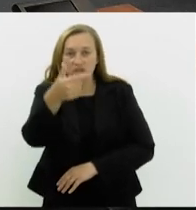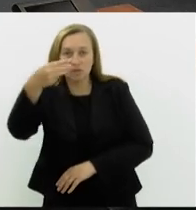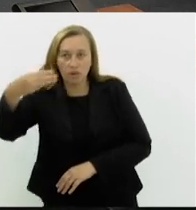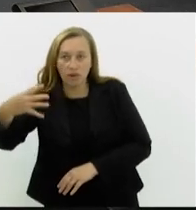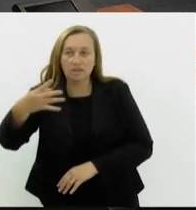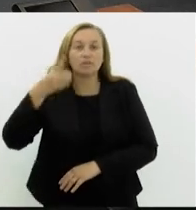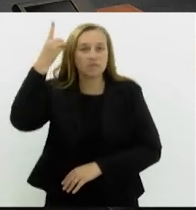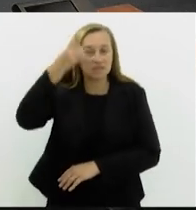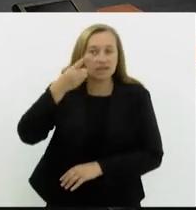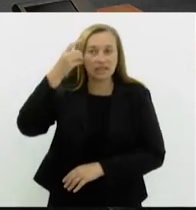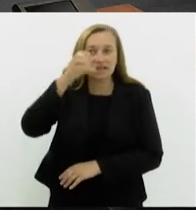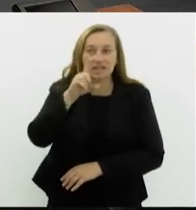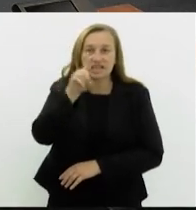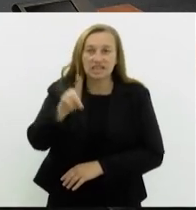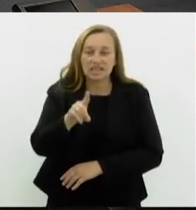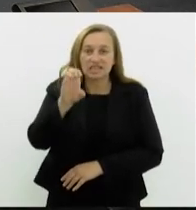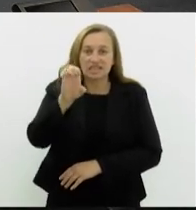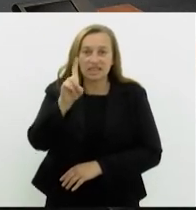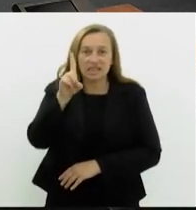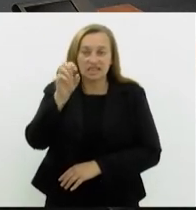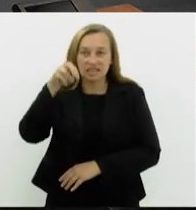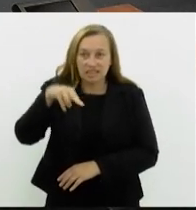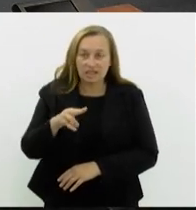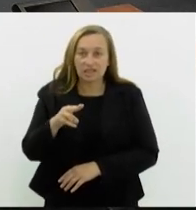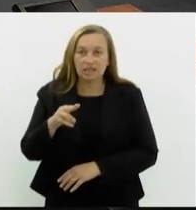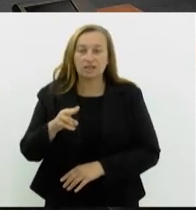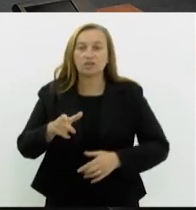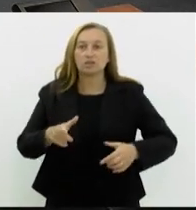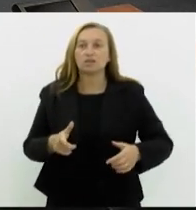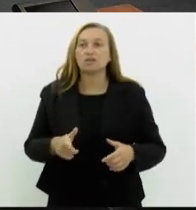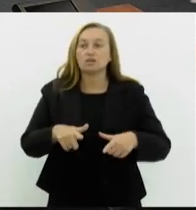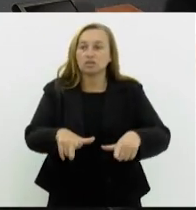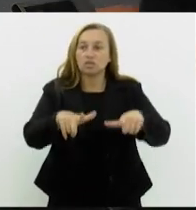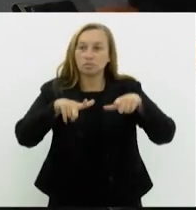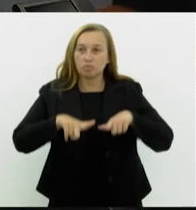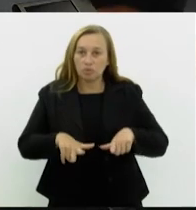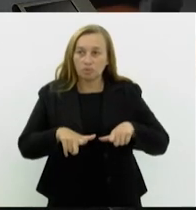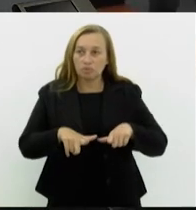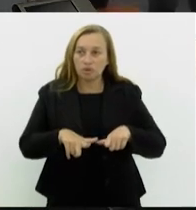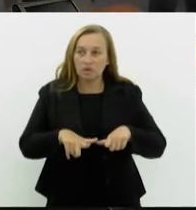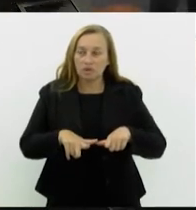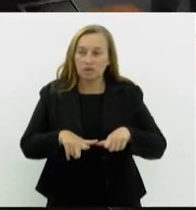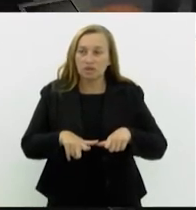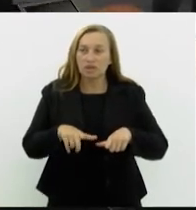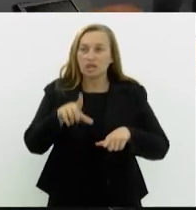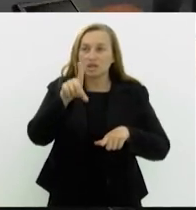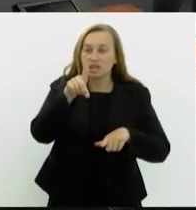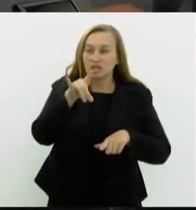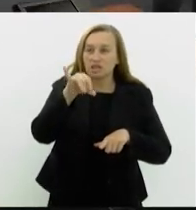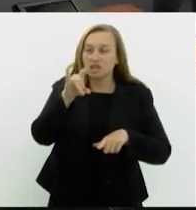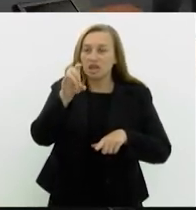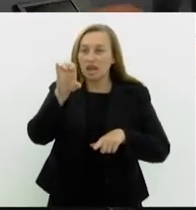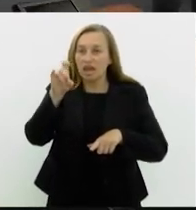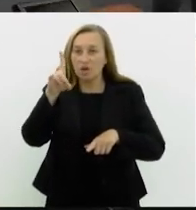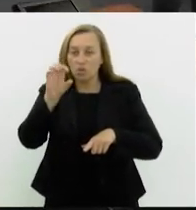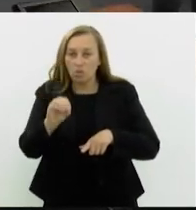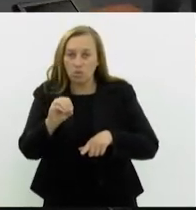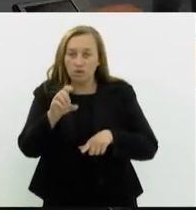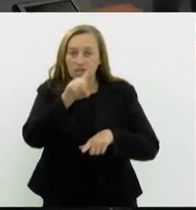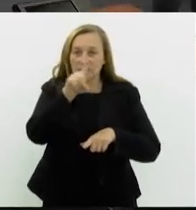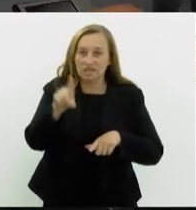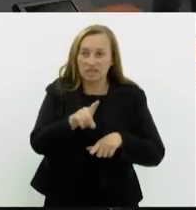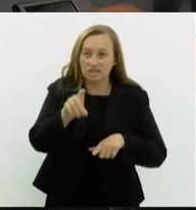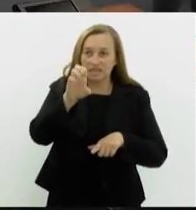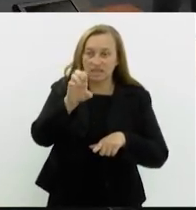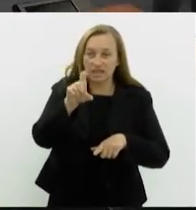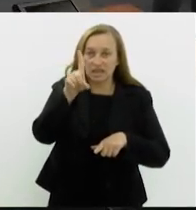da deputada Zeidan, que concede o diploma Paul Singer ao senhor Diego Zeidan Cardoso Siqueira,